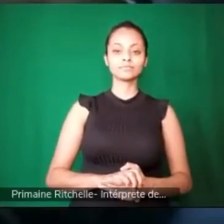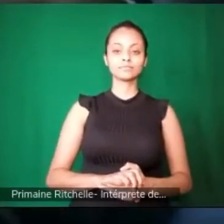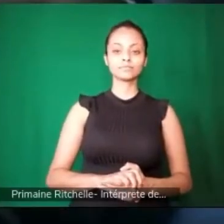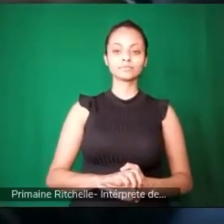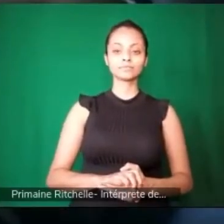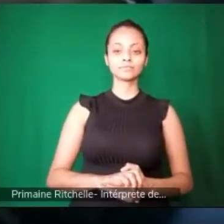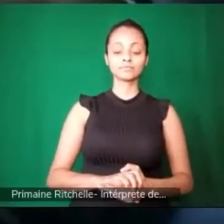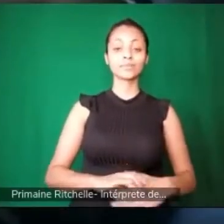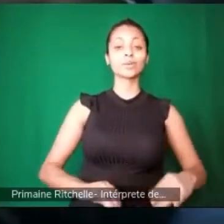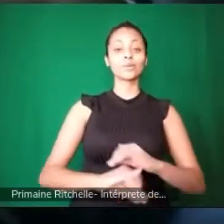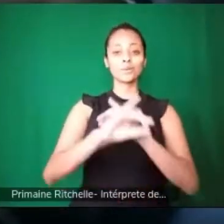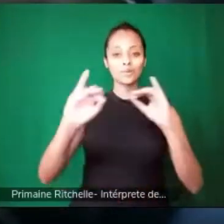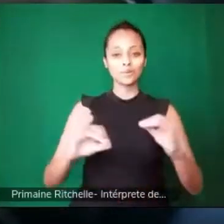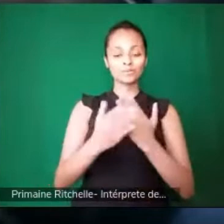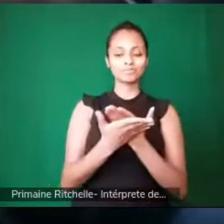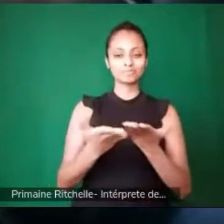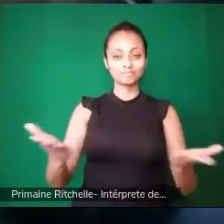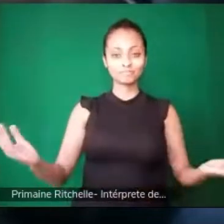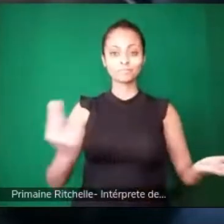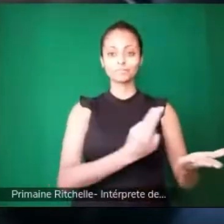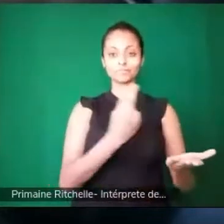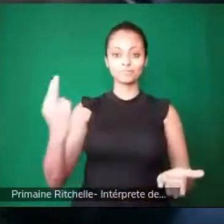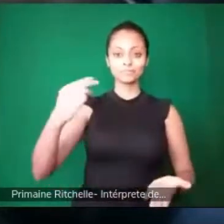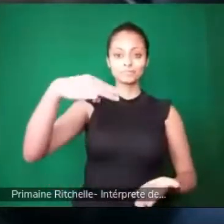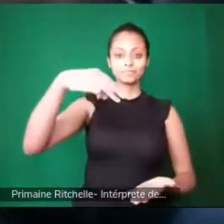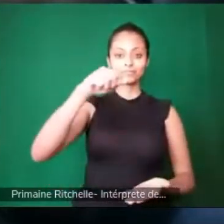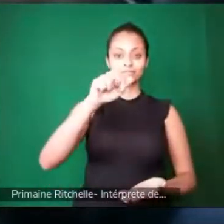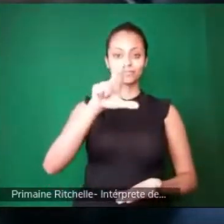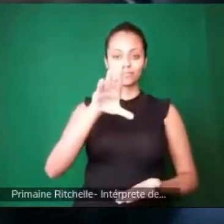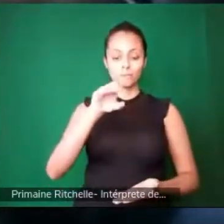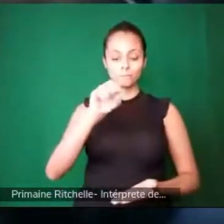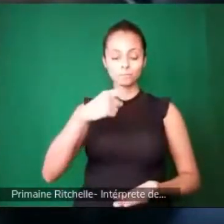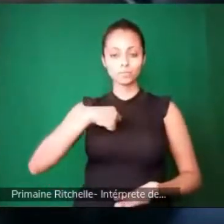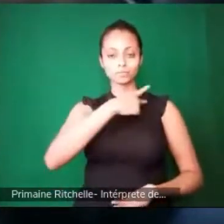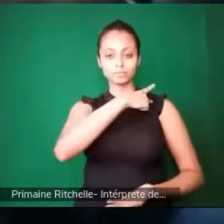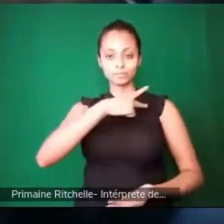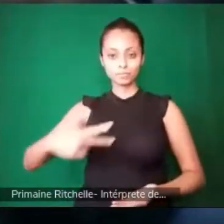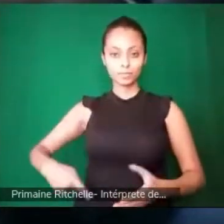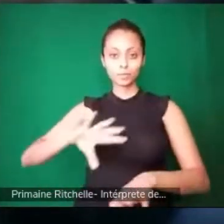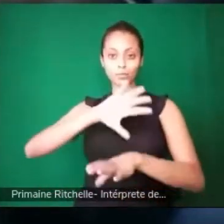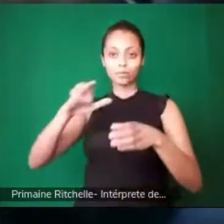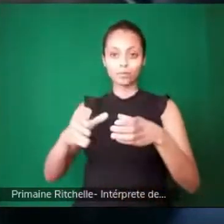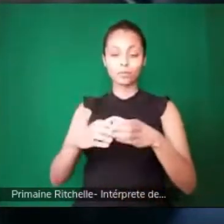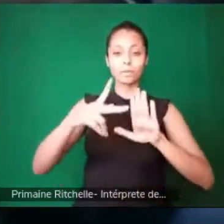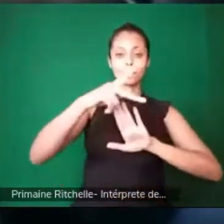Olá a todos e todas, meu nome é Marcos, eu sou presidente da comissão do projeto Reencontro, né, que trata